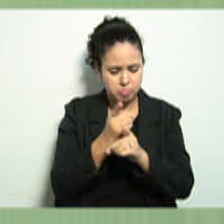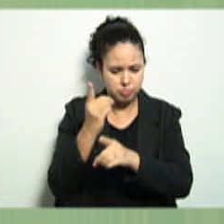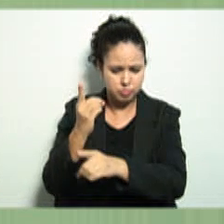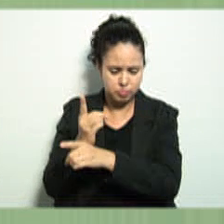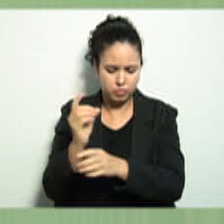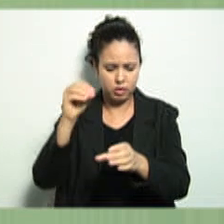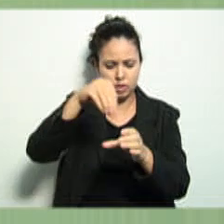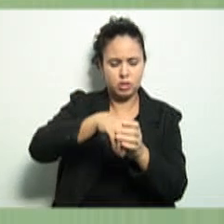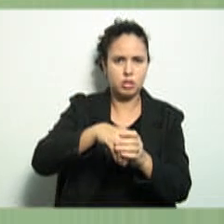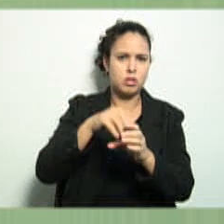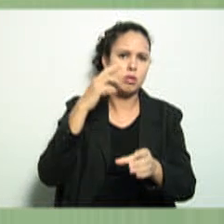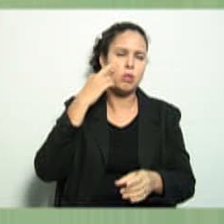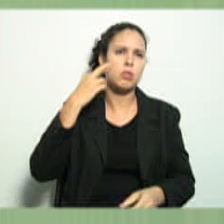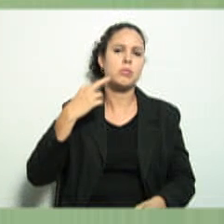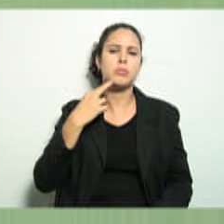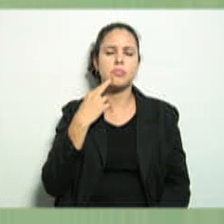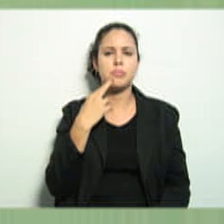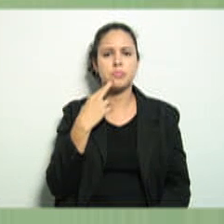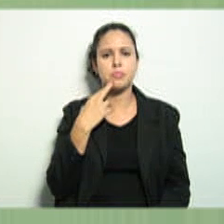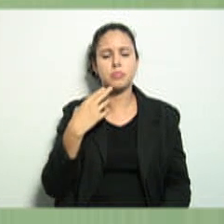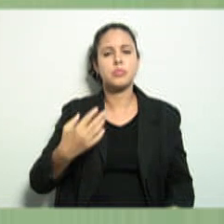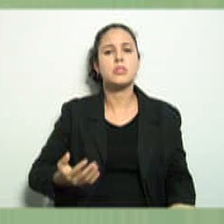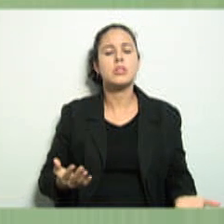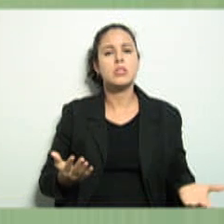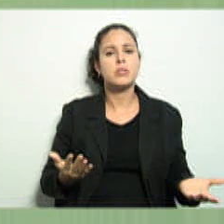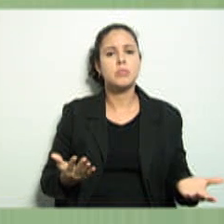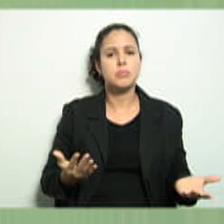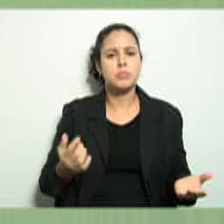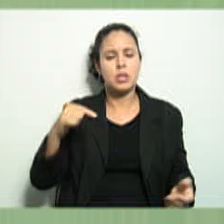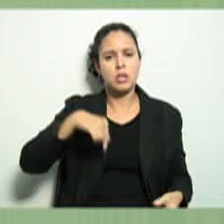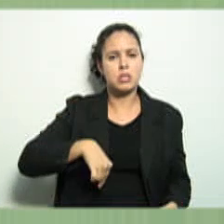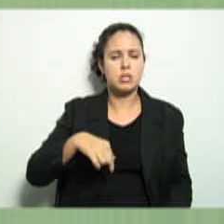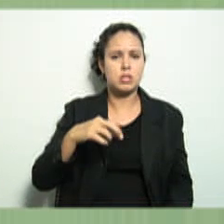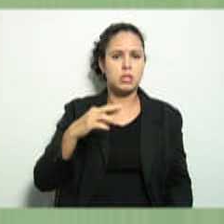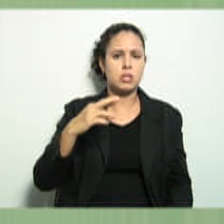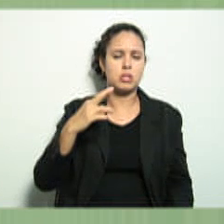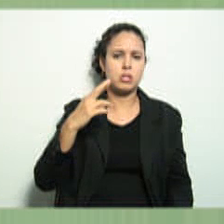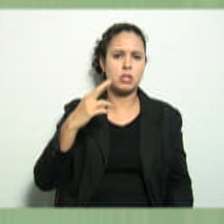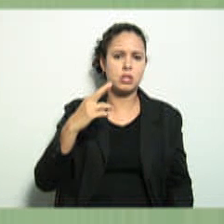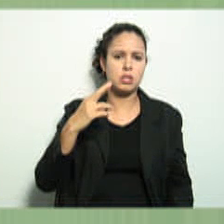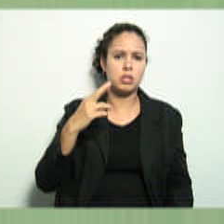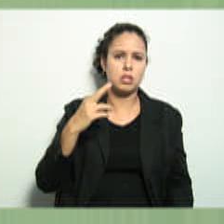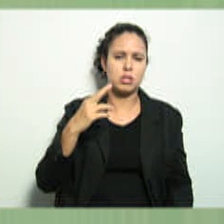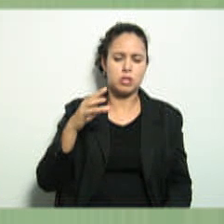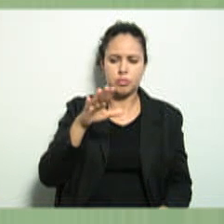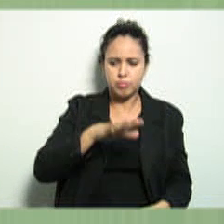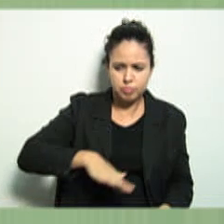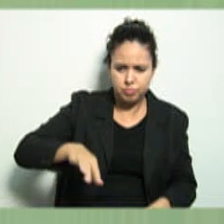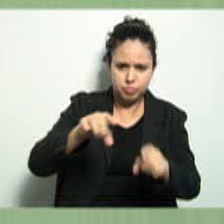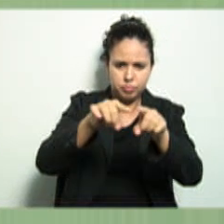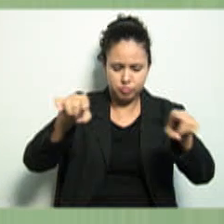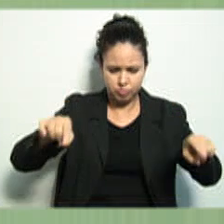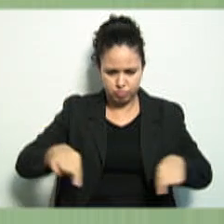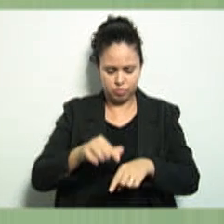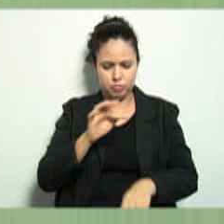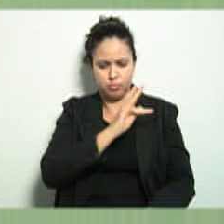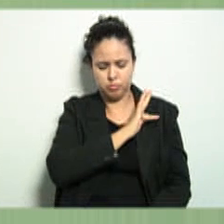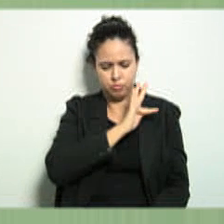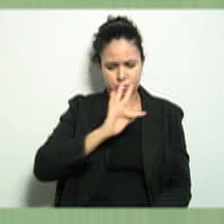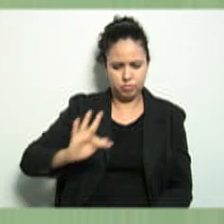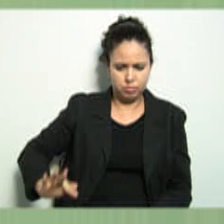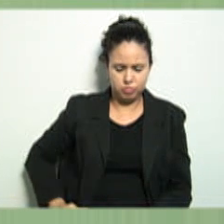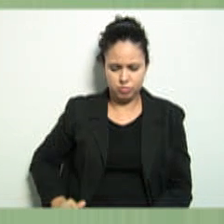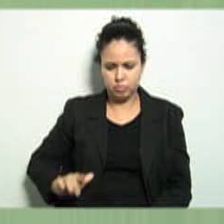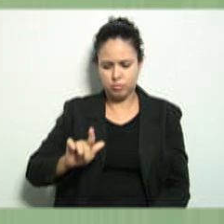A descoberta de minério de estanho mais ao sul do território federal do Guaporé deslocou espacialmente